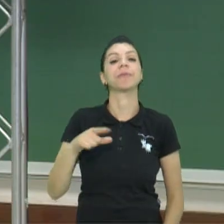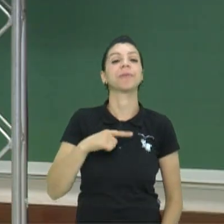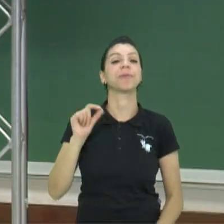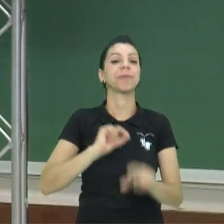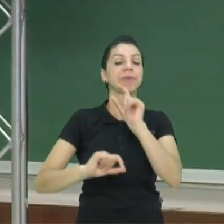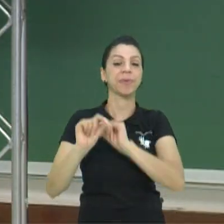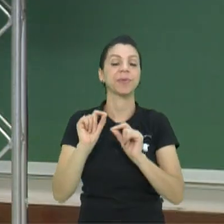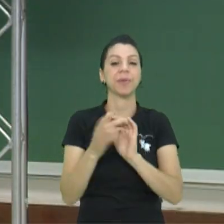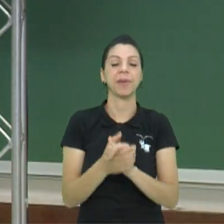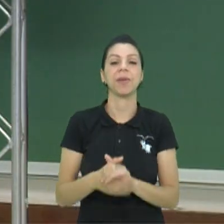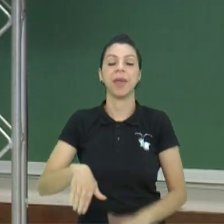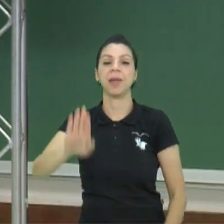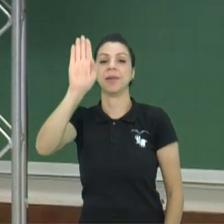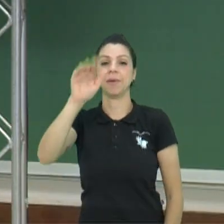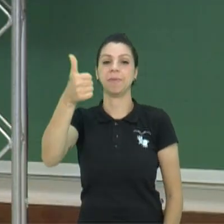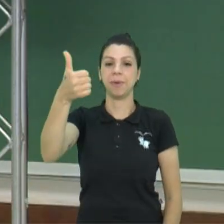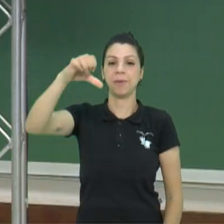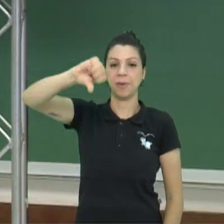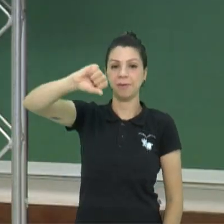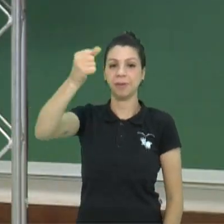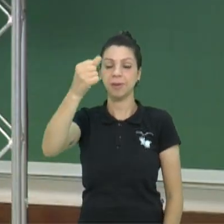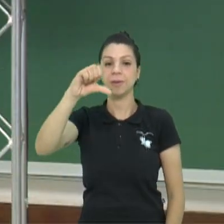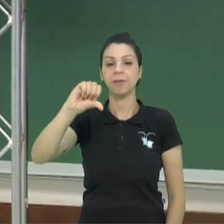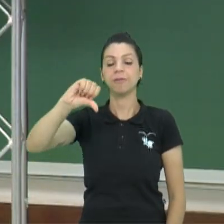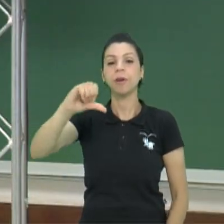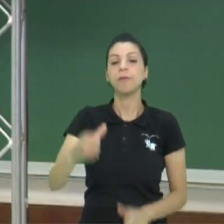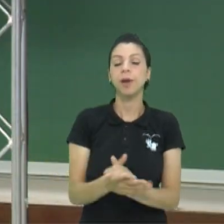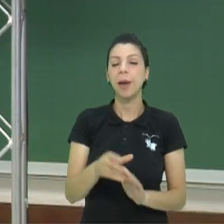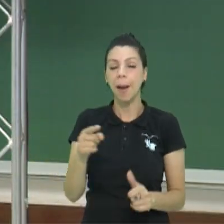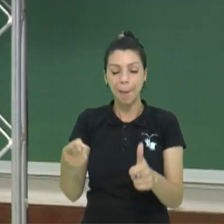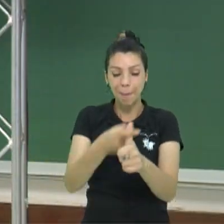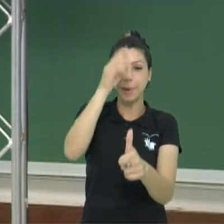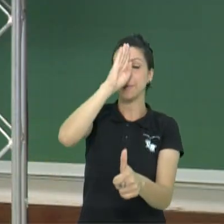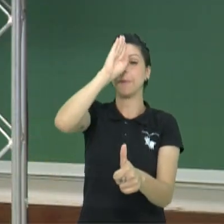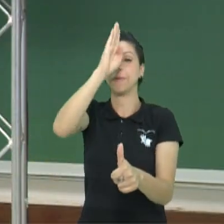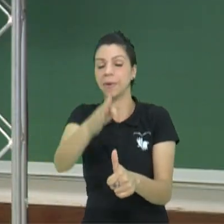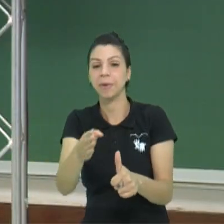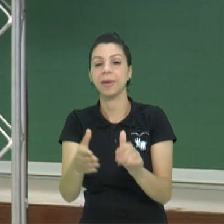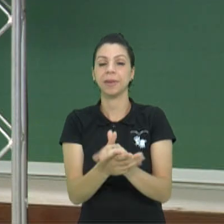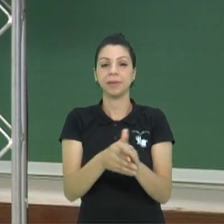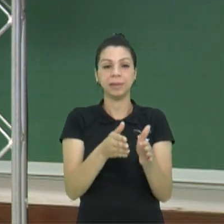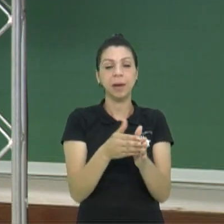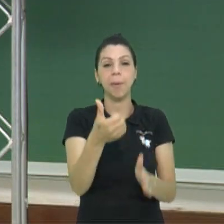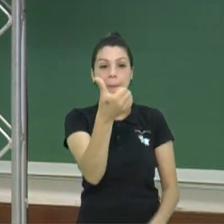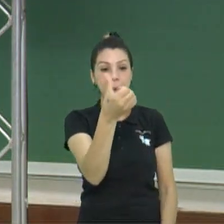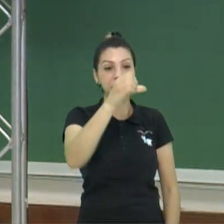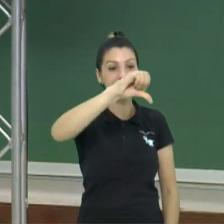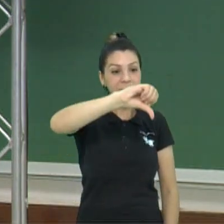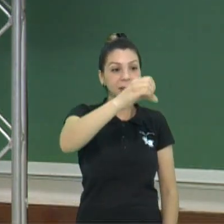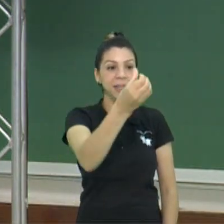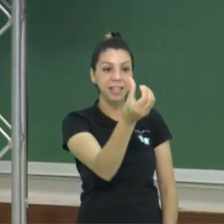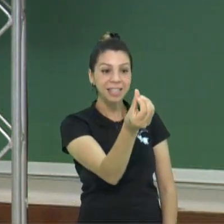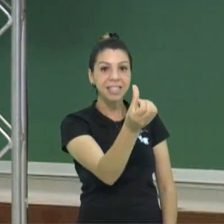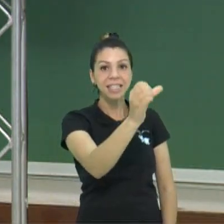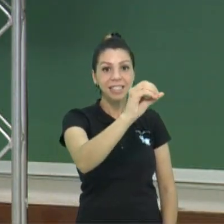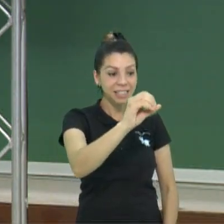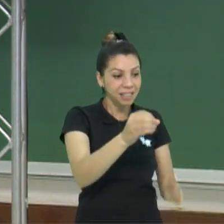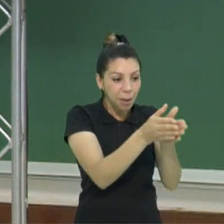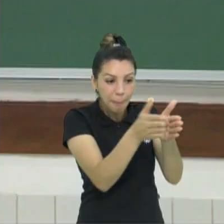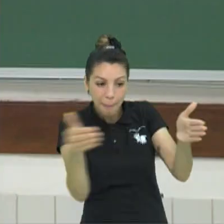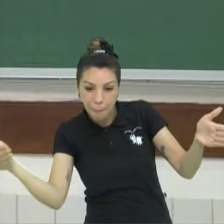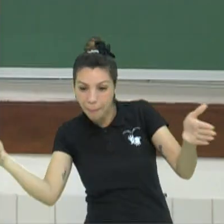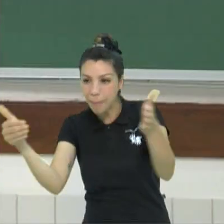de 1889 foi a primeira com voto direto desde 60, desde o Jânio Quadros. Ainda, a disputa